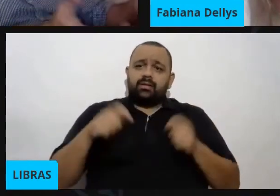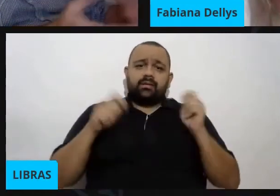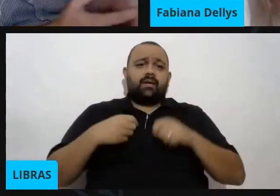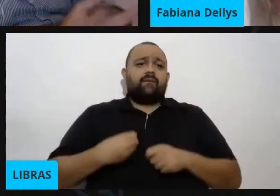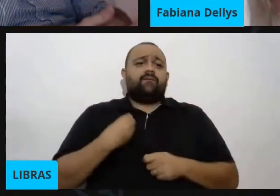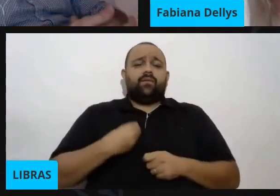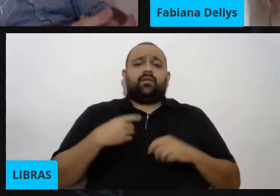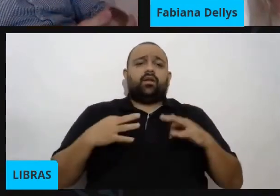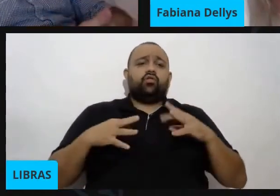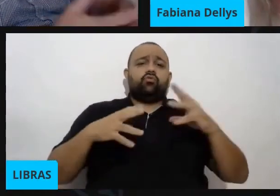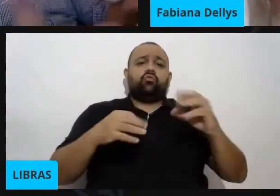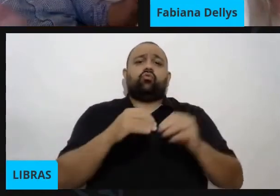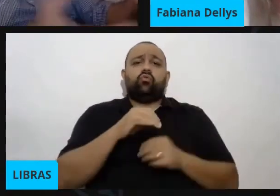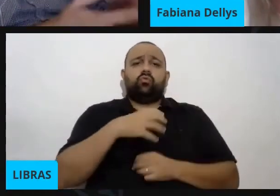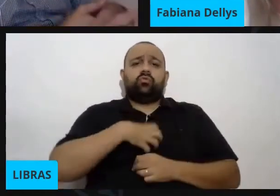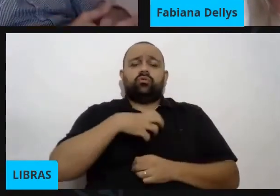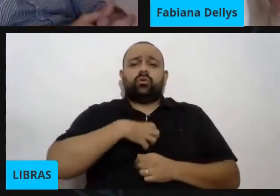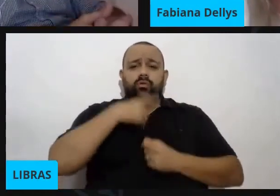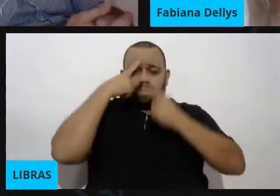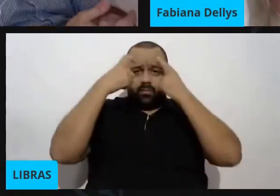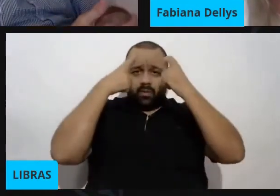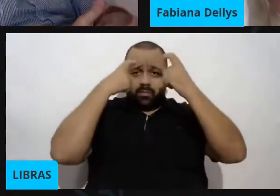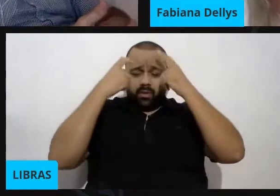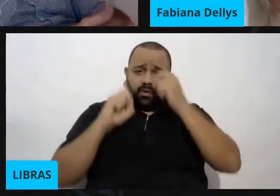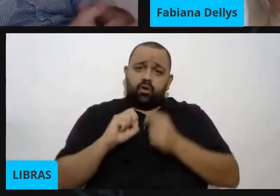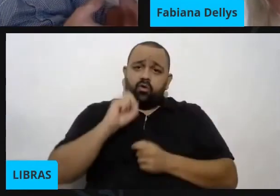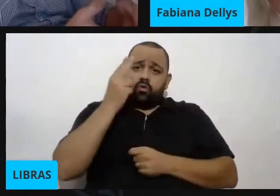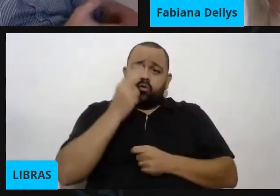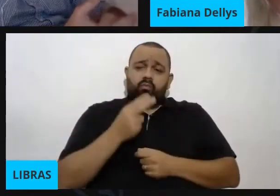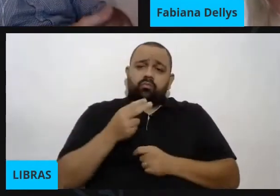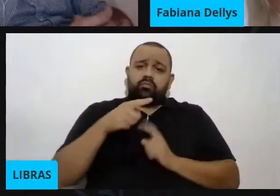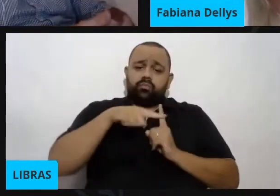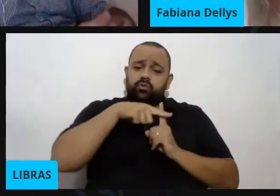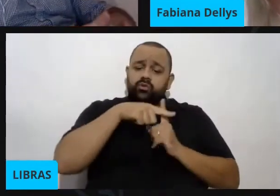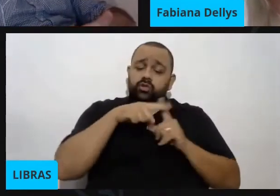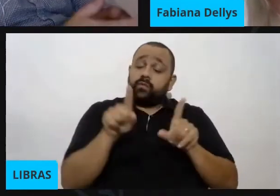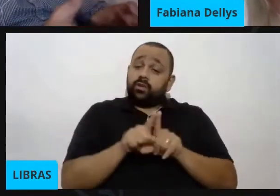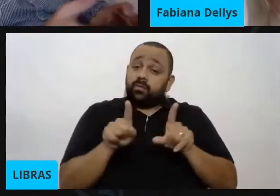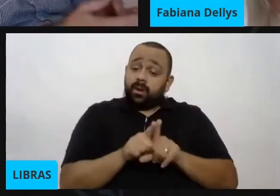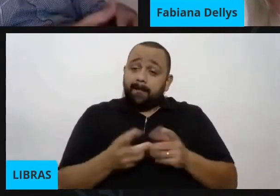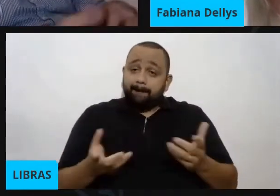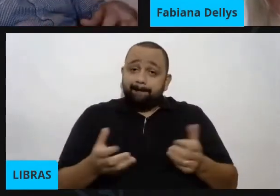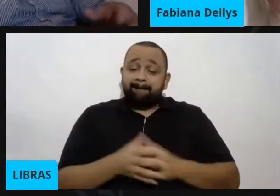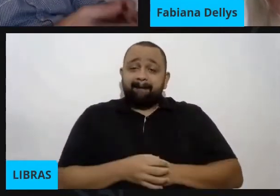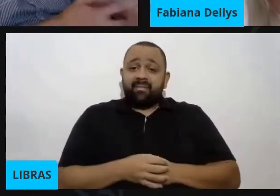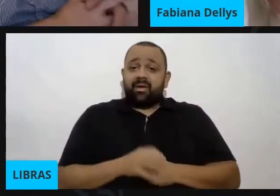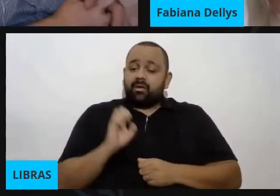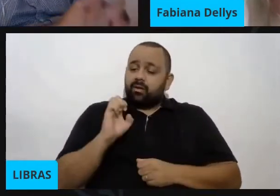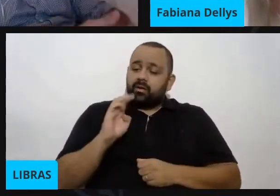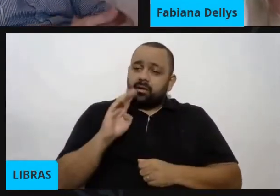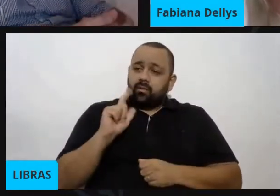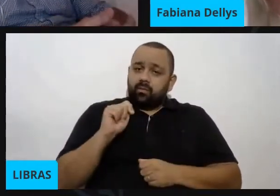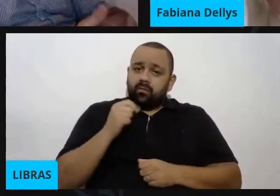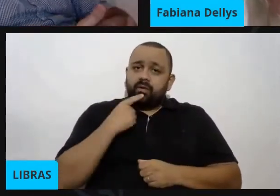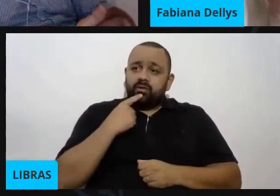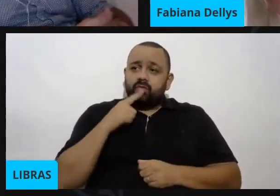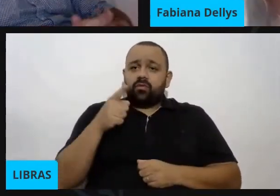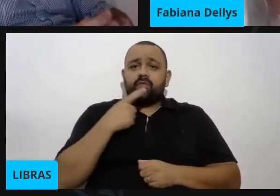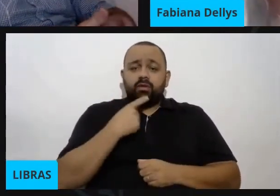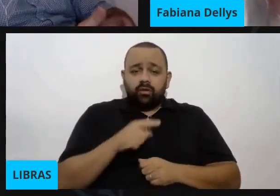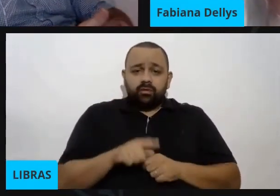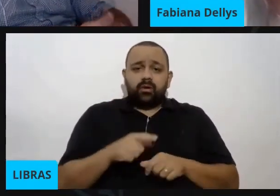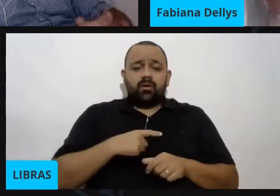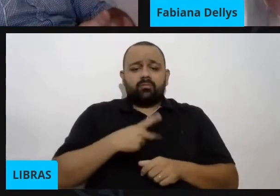isso de forma muito criativa e de uma forma bastante positiva. A Elga falou isso, você diz isso. Eu vejo